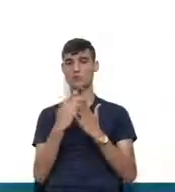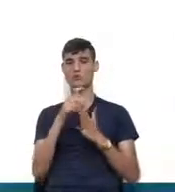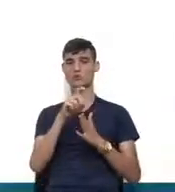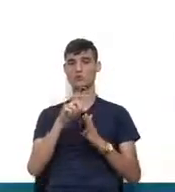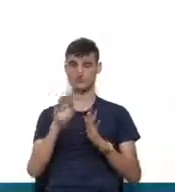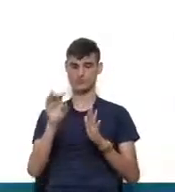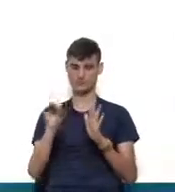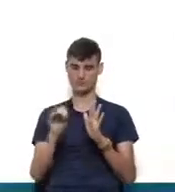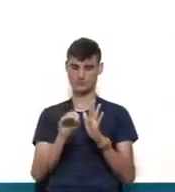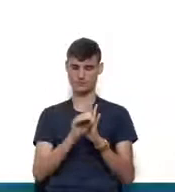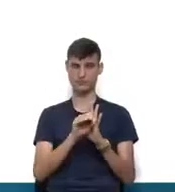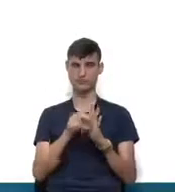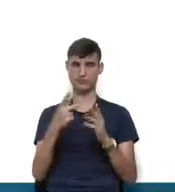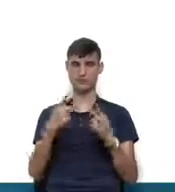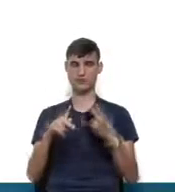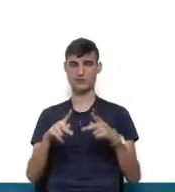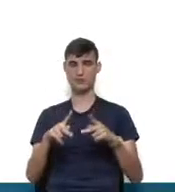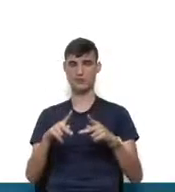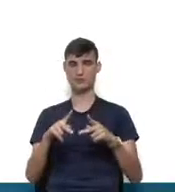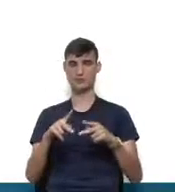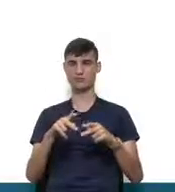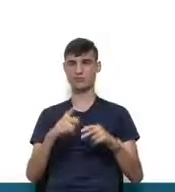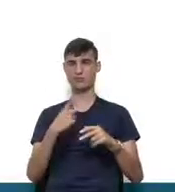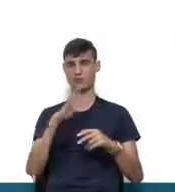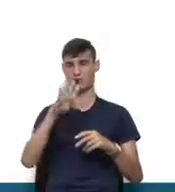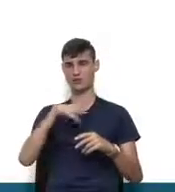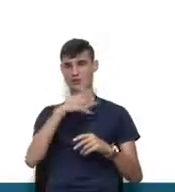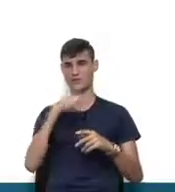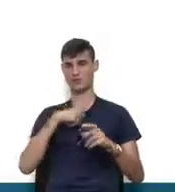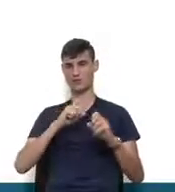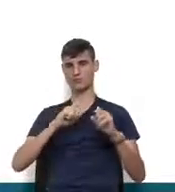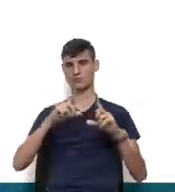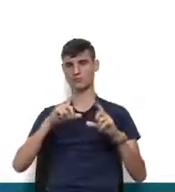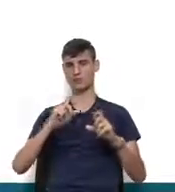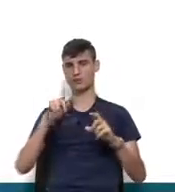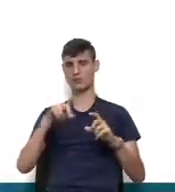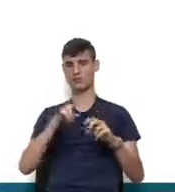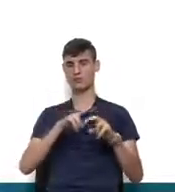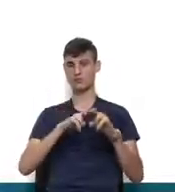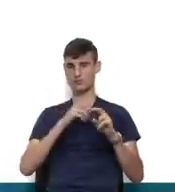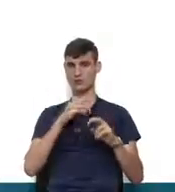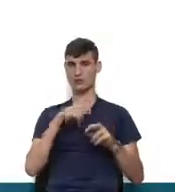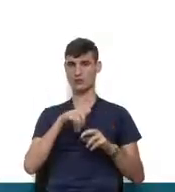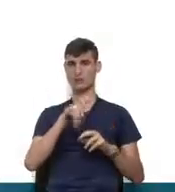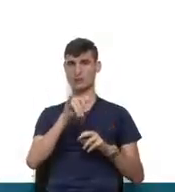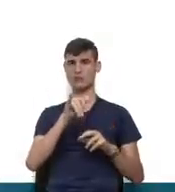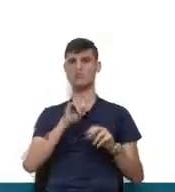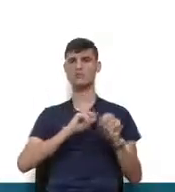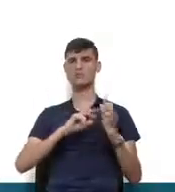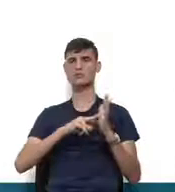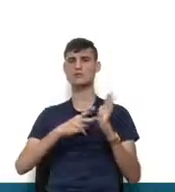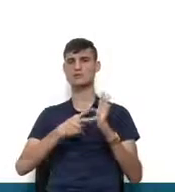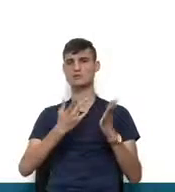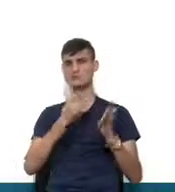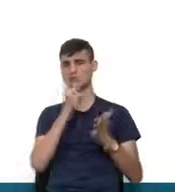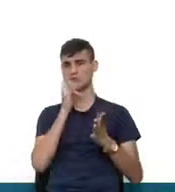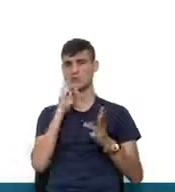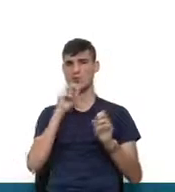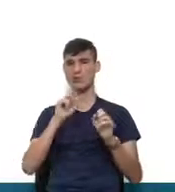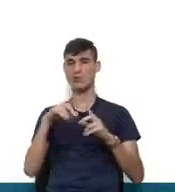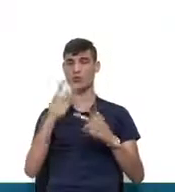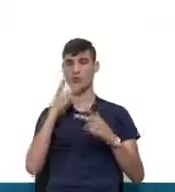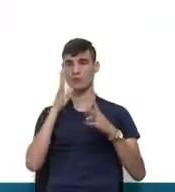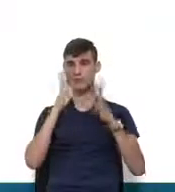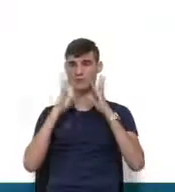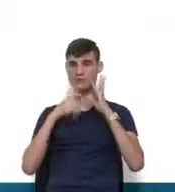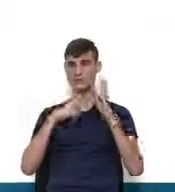x em seu domínio. E o gráfico é simétrico em relação ao y. O que quer dizer isso? Olha o exemplo que eu tenho quando eu penso